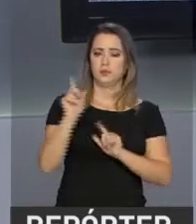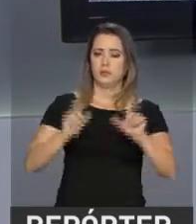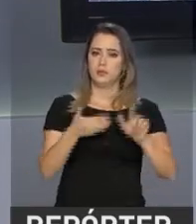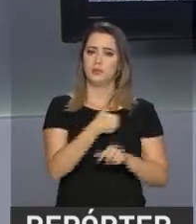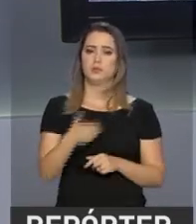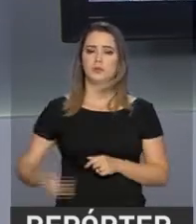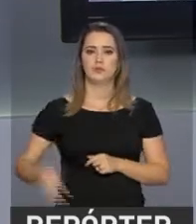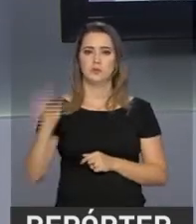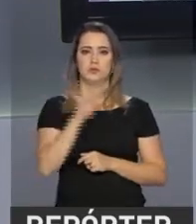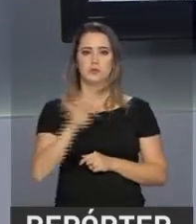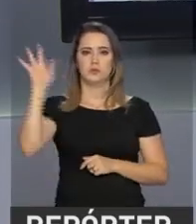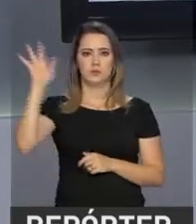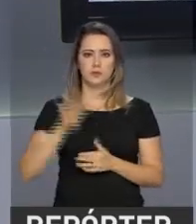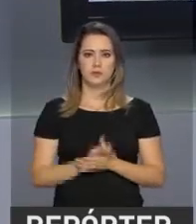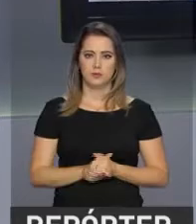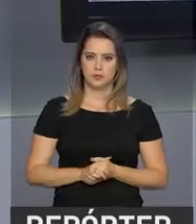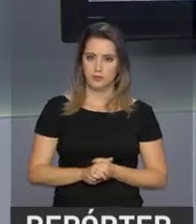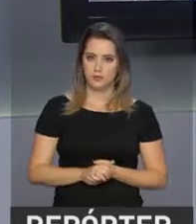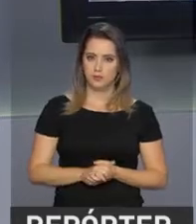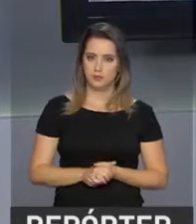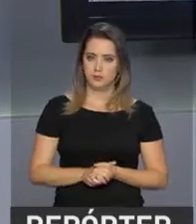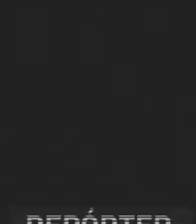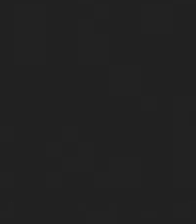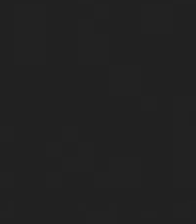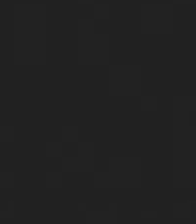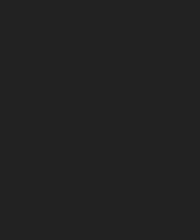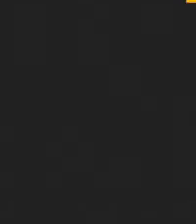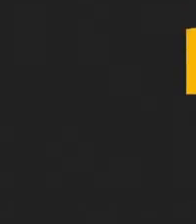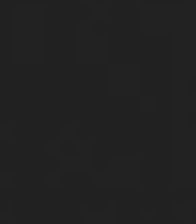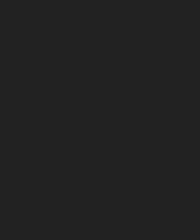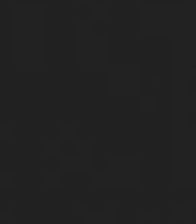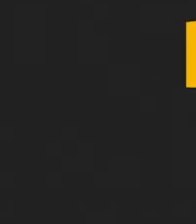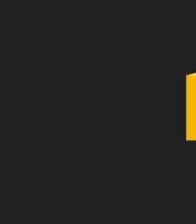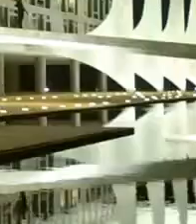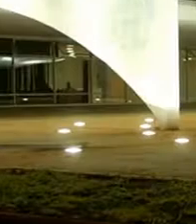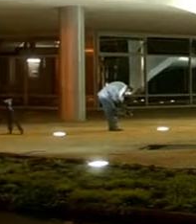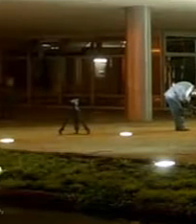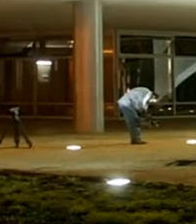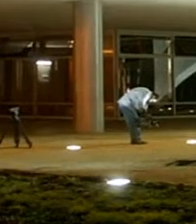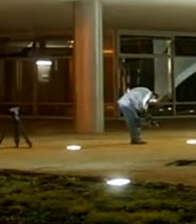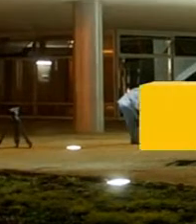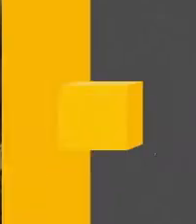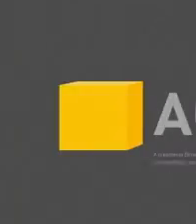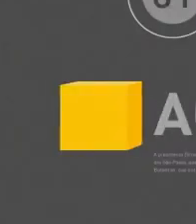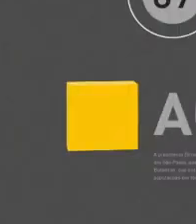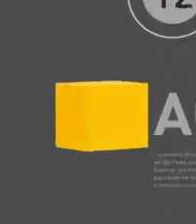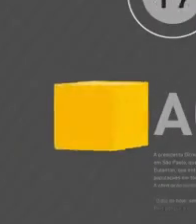aqui na NBR, a TV do Governo Federal.